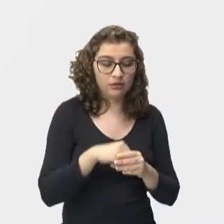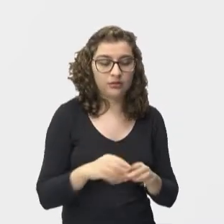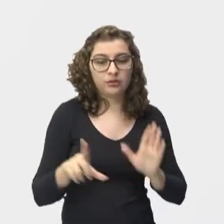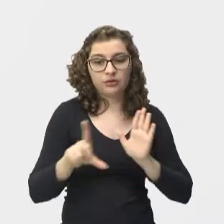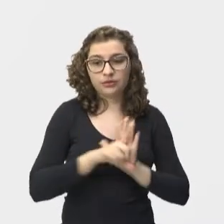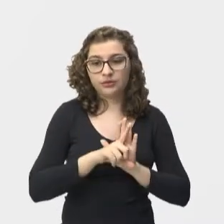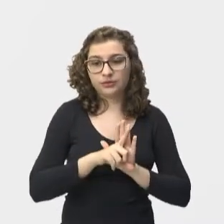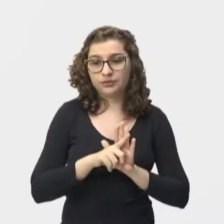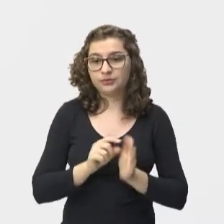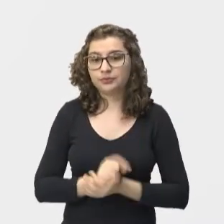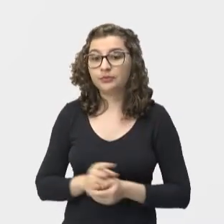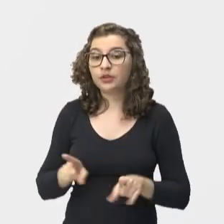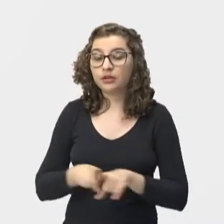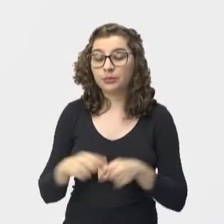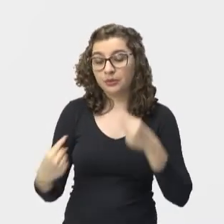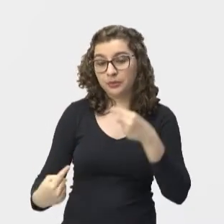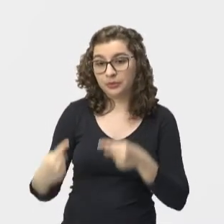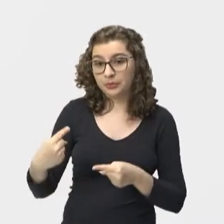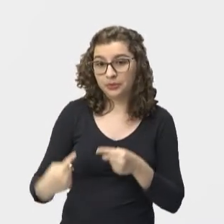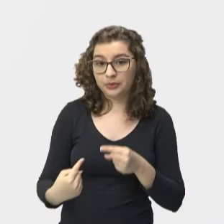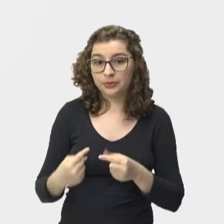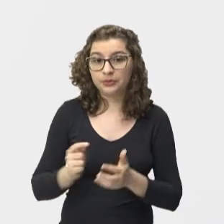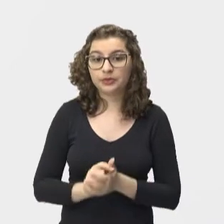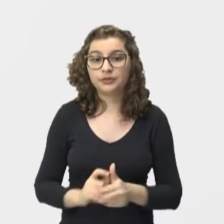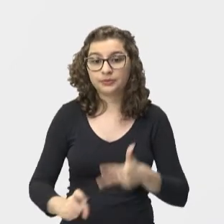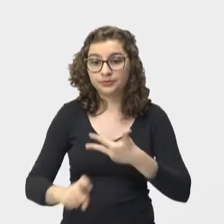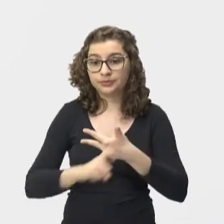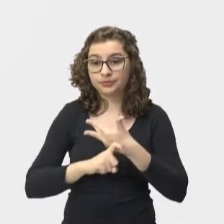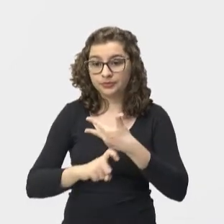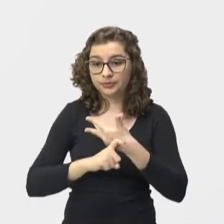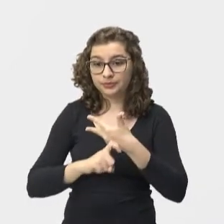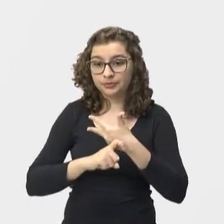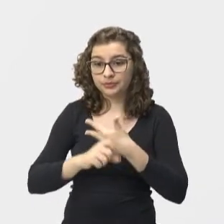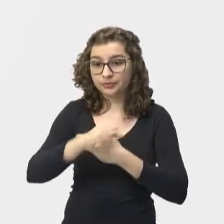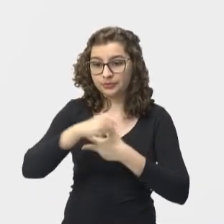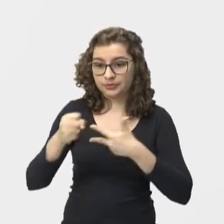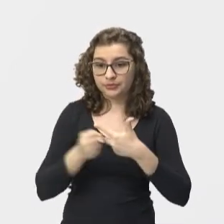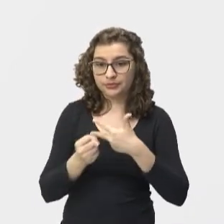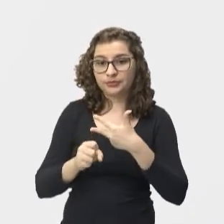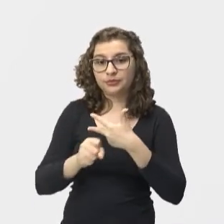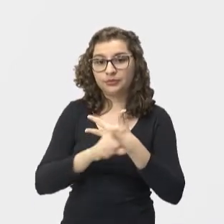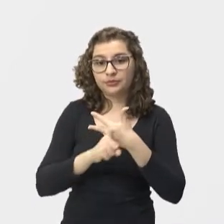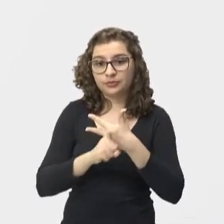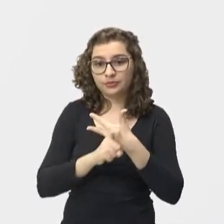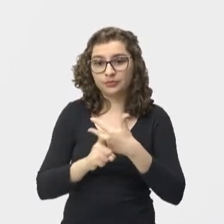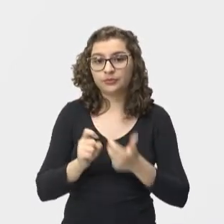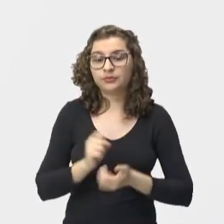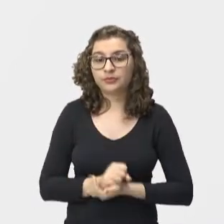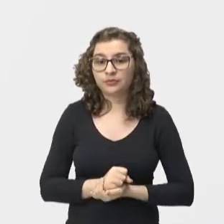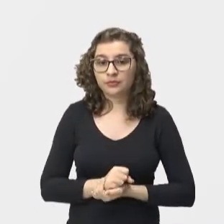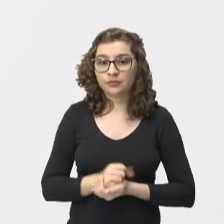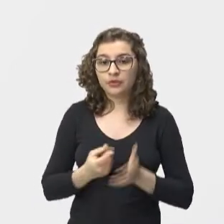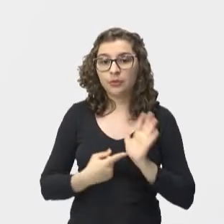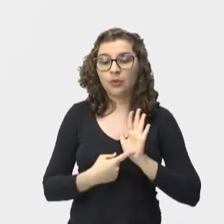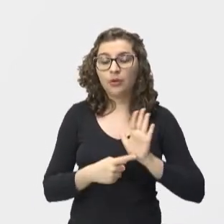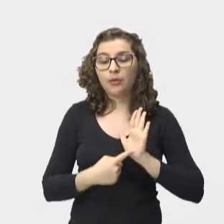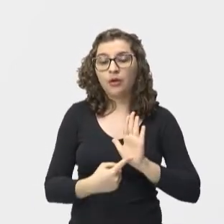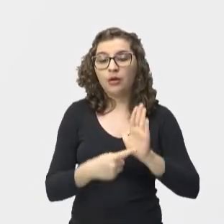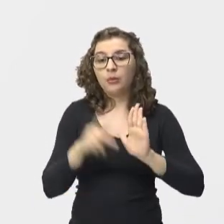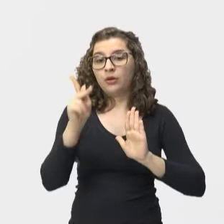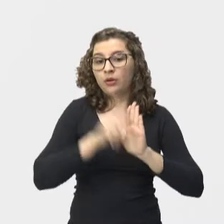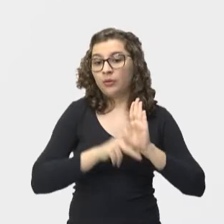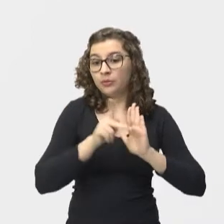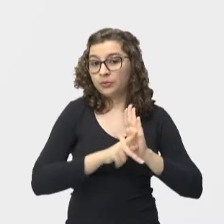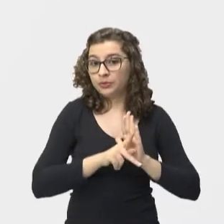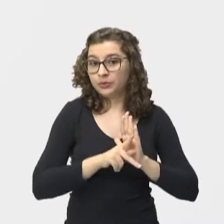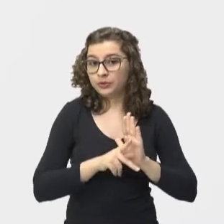Ela pode ser também uma política do Poder Executivo, né? O Poder Executivo pode mandar um projeto para a Assembleia que vai votar.